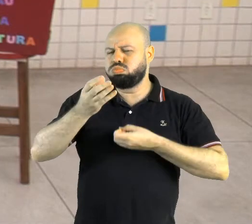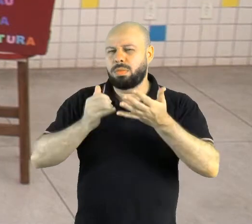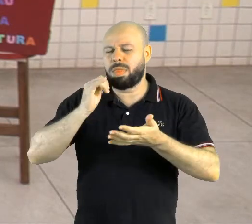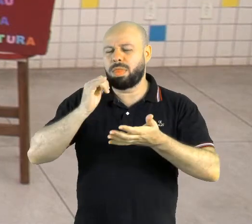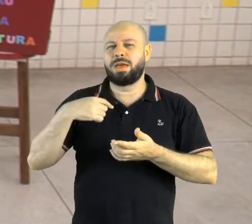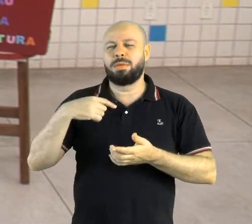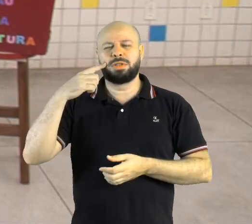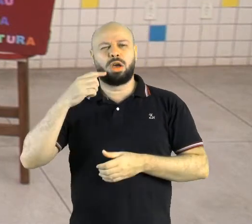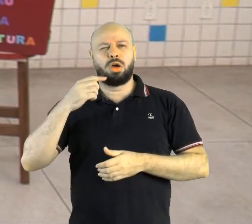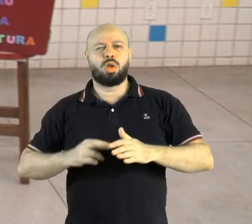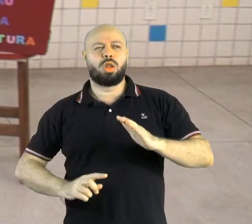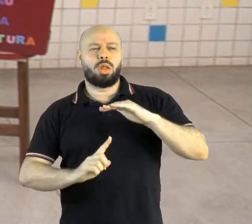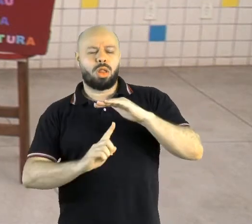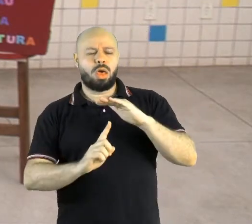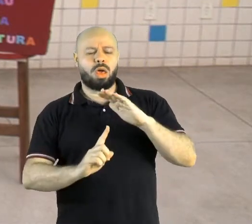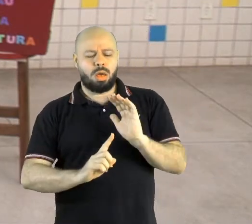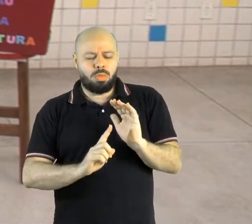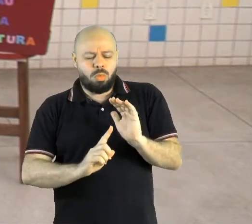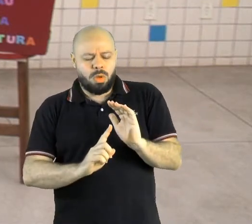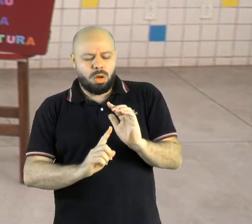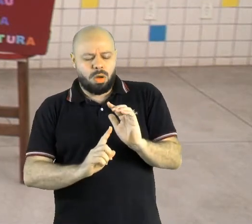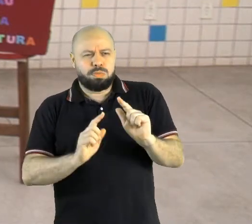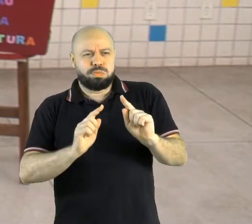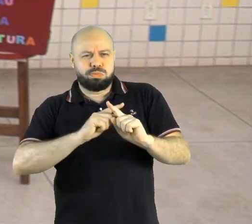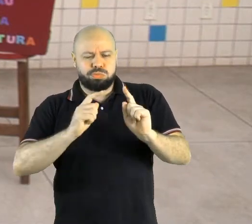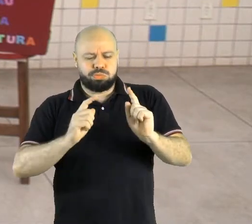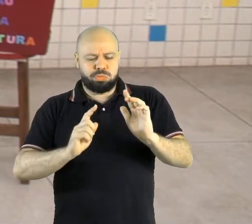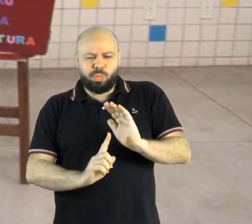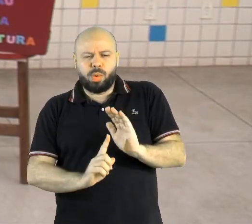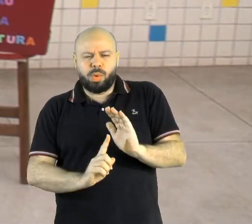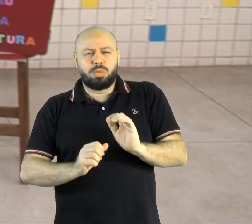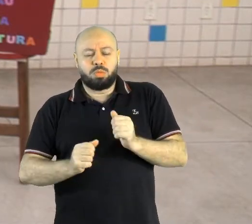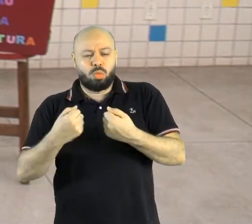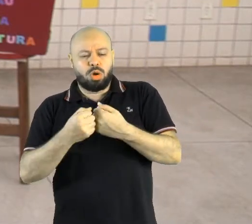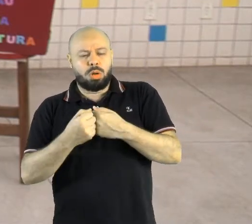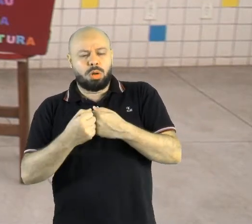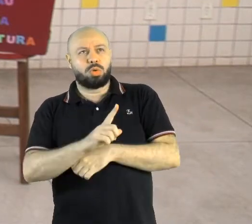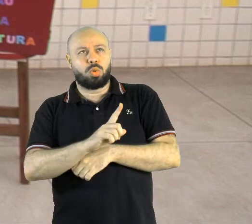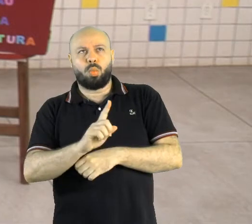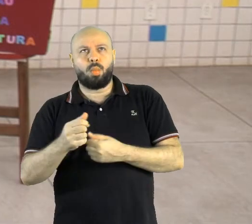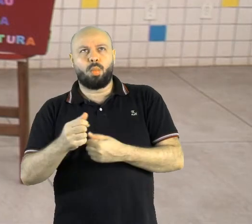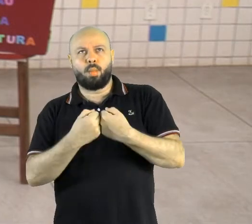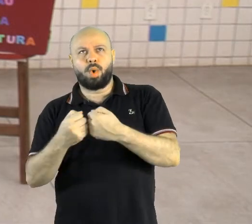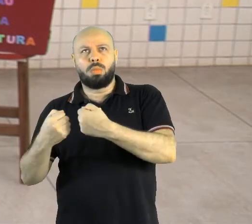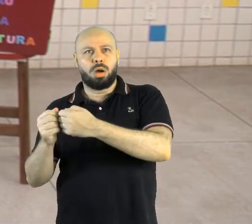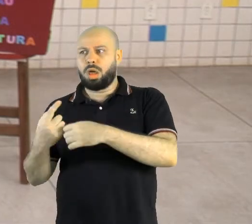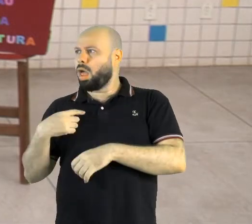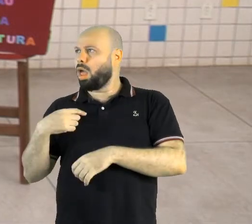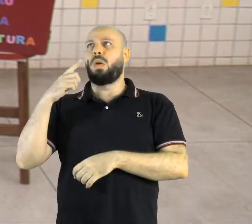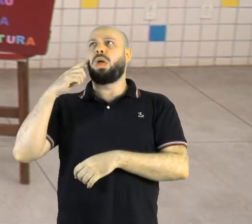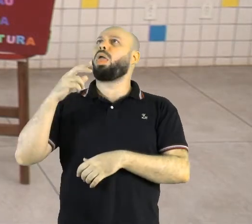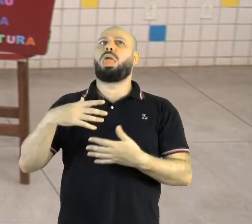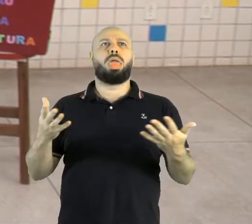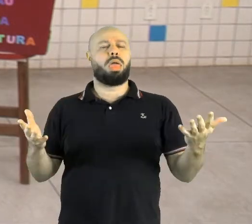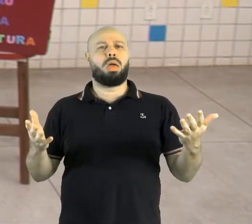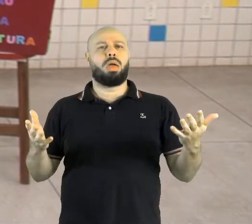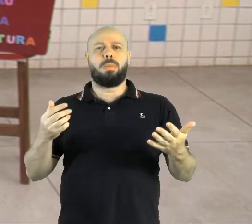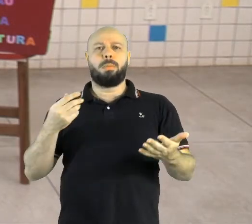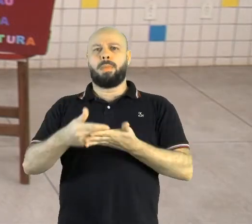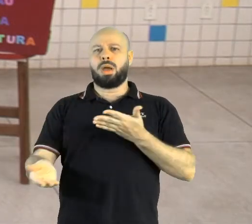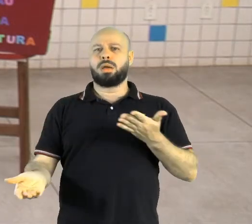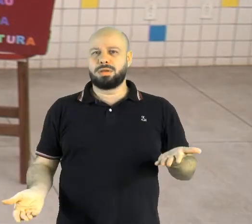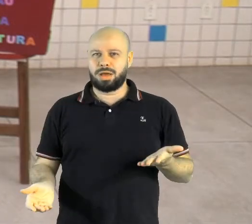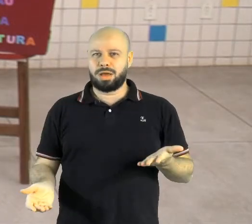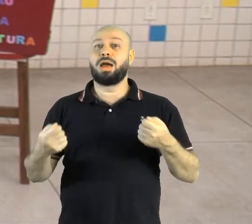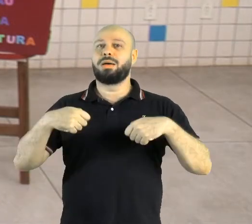ponto de ônibus, de repente o ônibus passou, eu fiquei perdida no tempo e no espaço e perdi o ônibus. Então, você tem que enfeitar